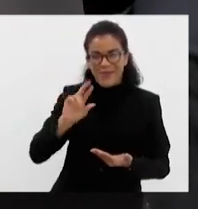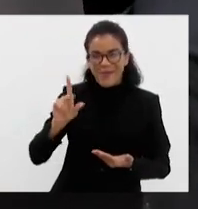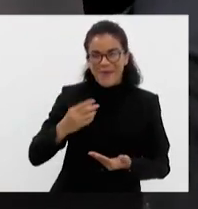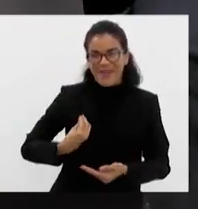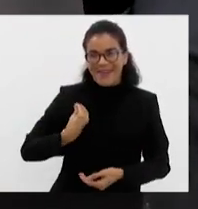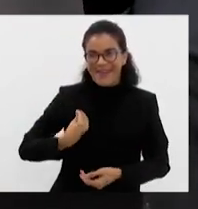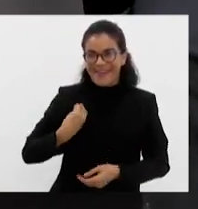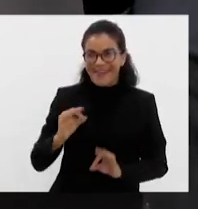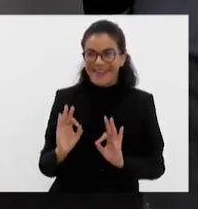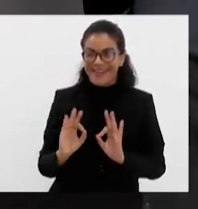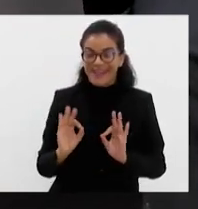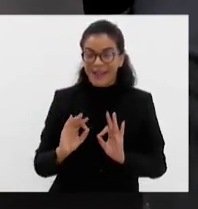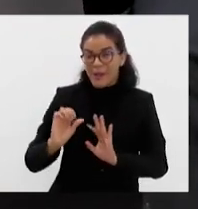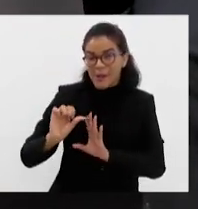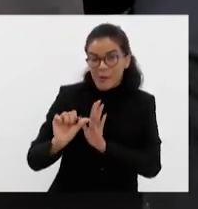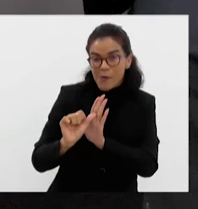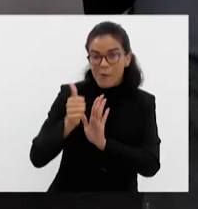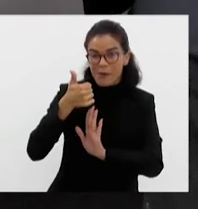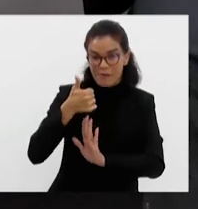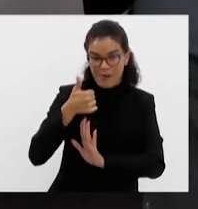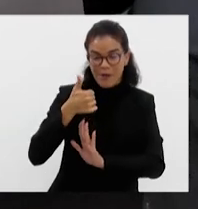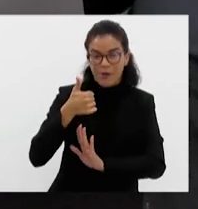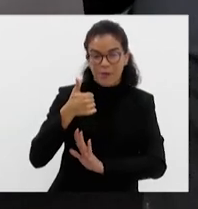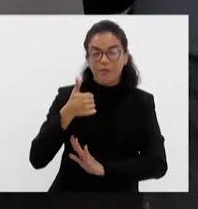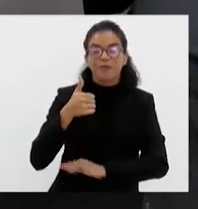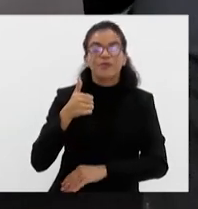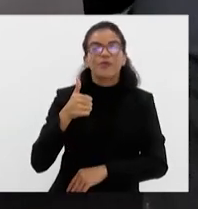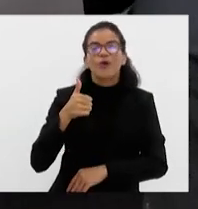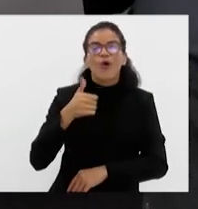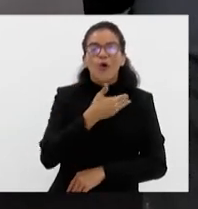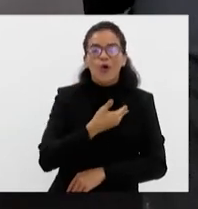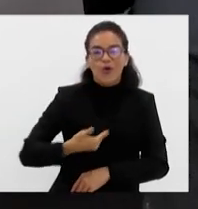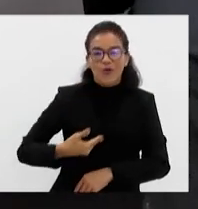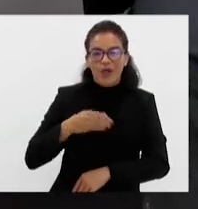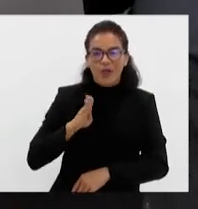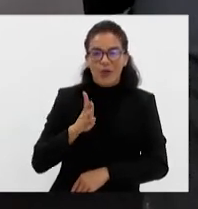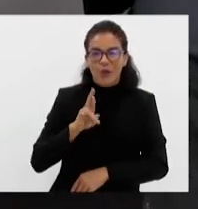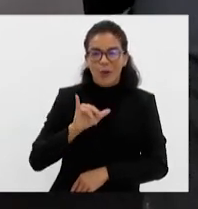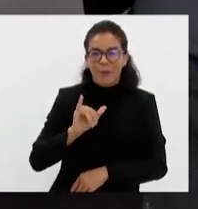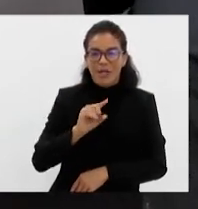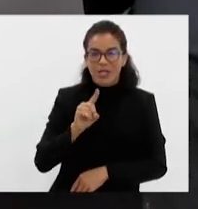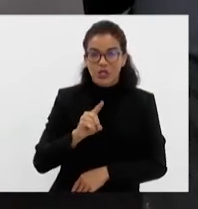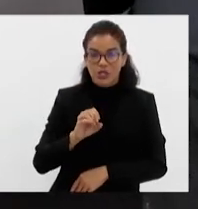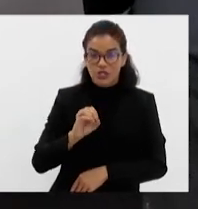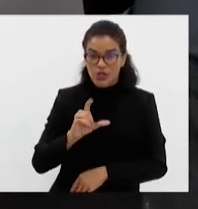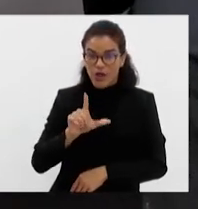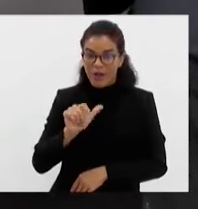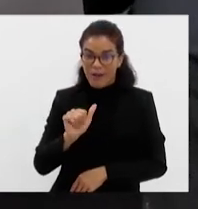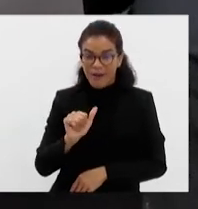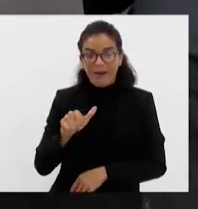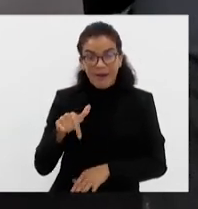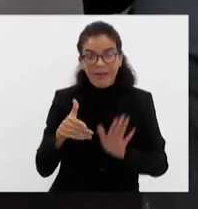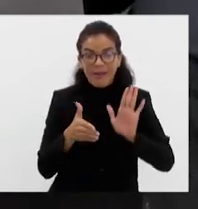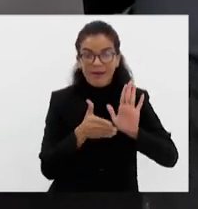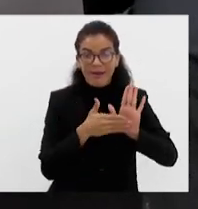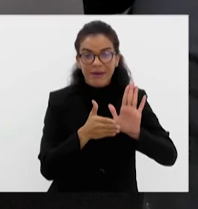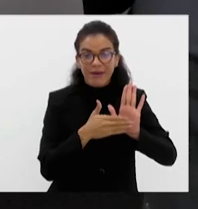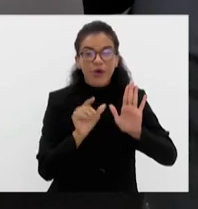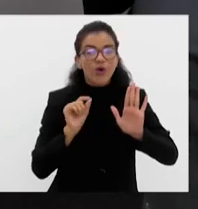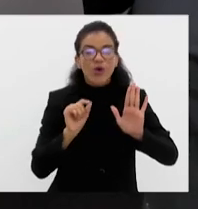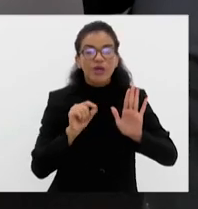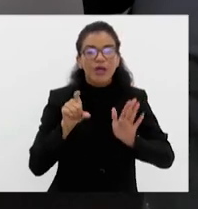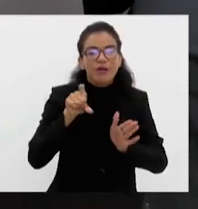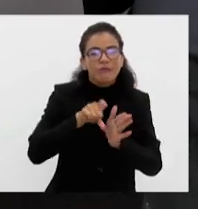No primeiro governo de Leonel de Moura Brizola, ele propôs exatamente